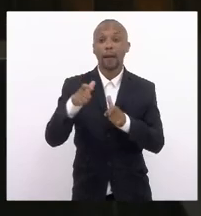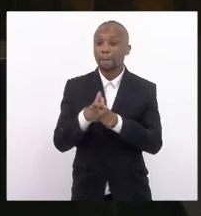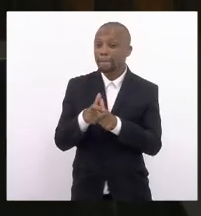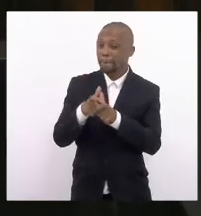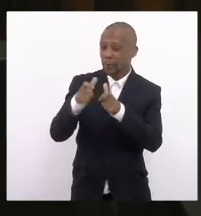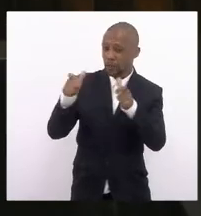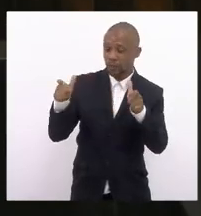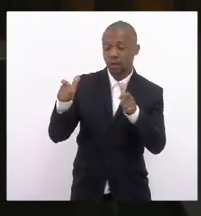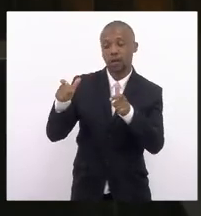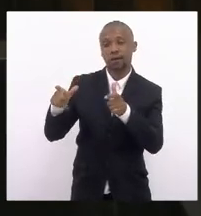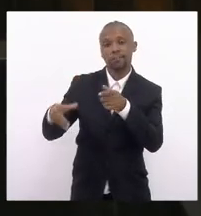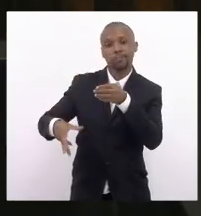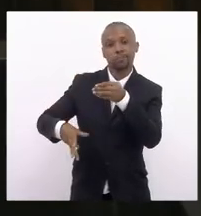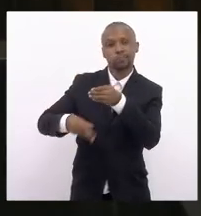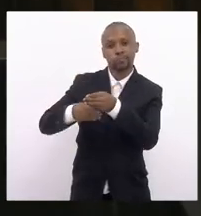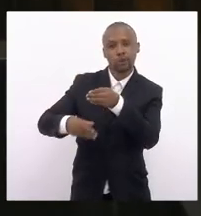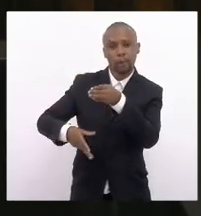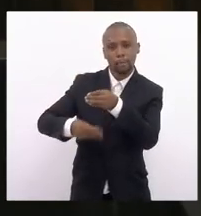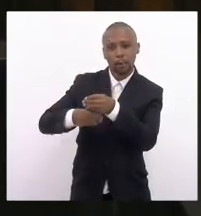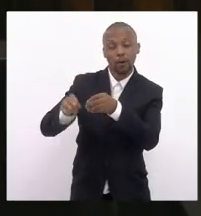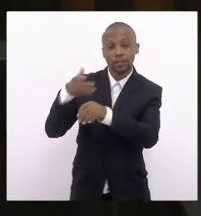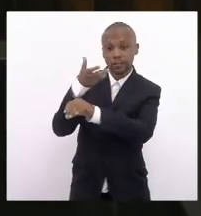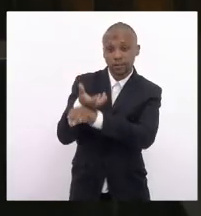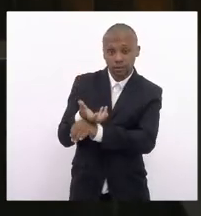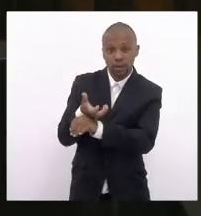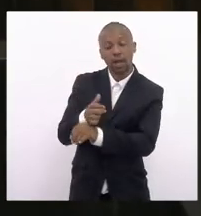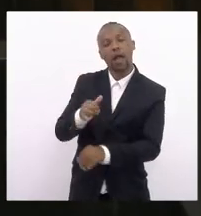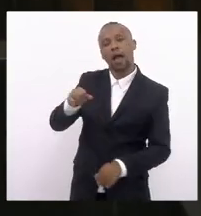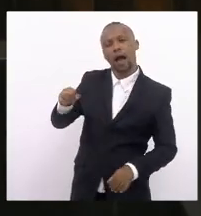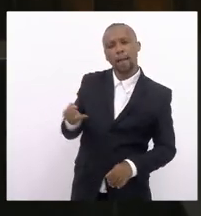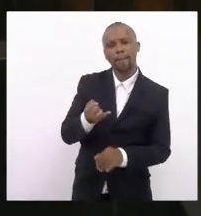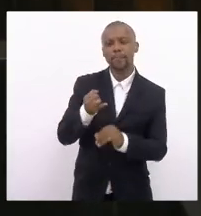acrescentou disciplinas e usa isso como propaganda.